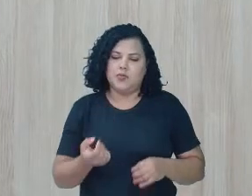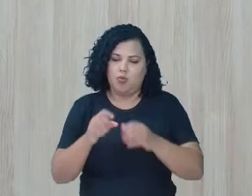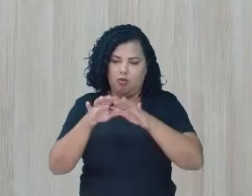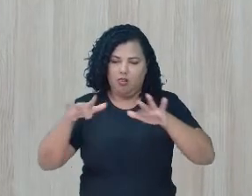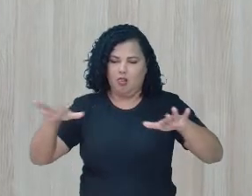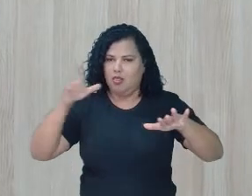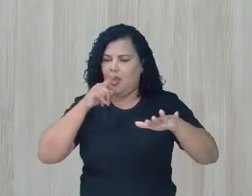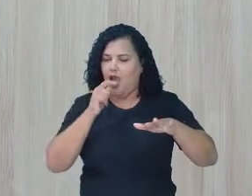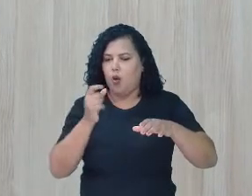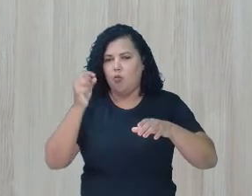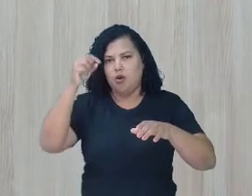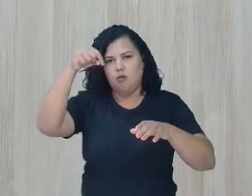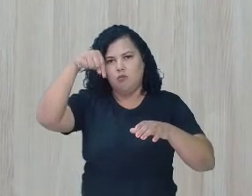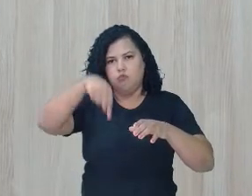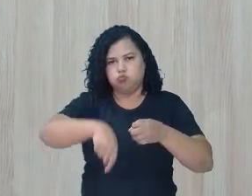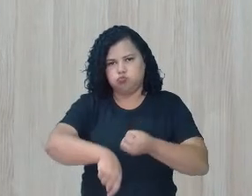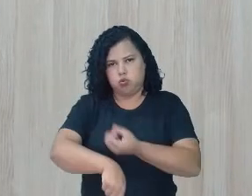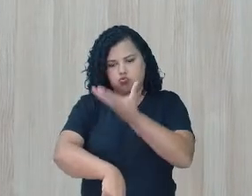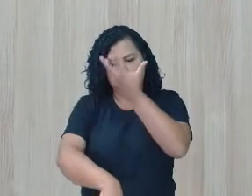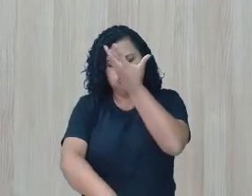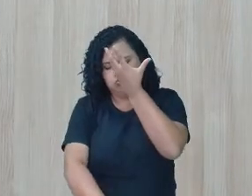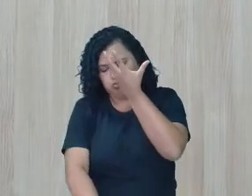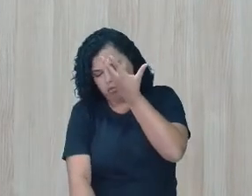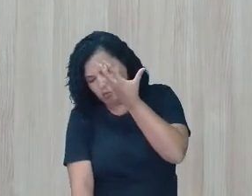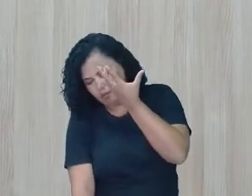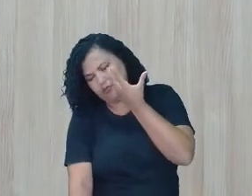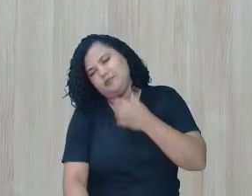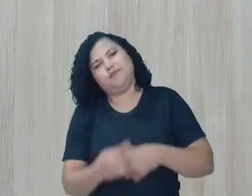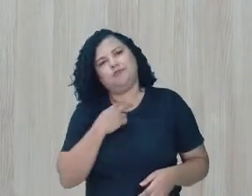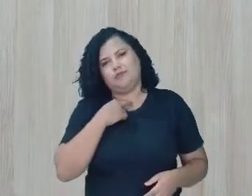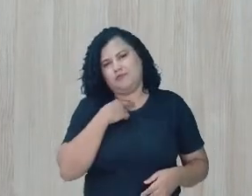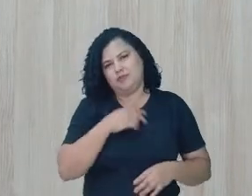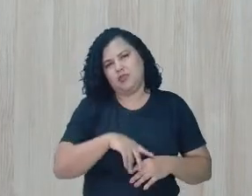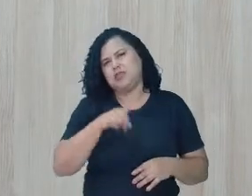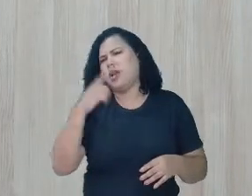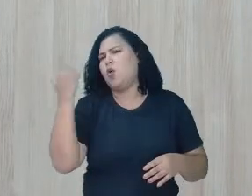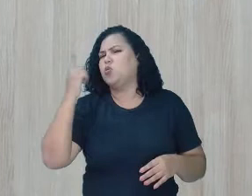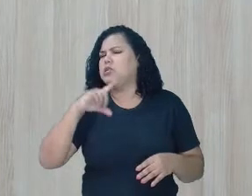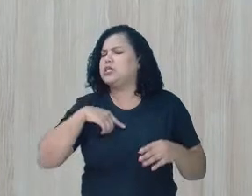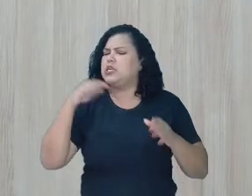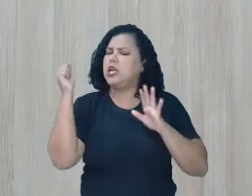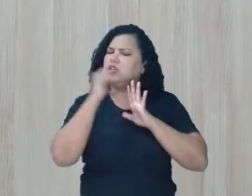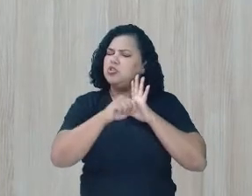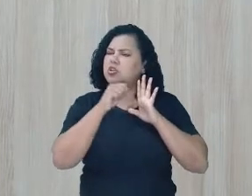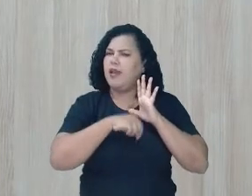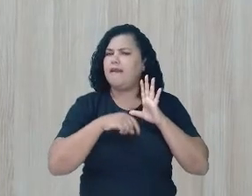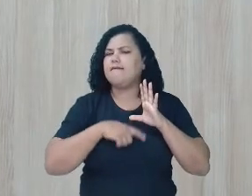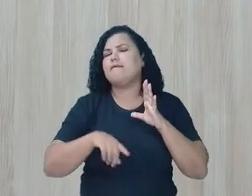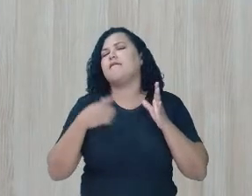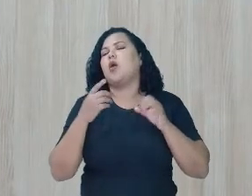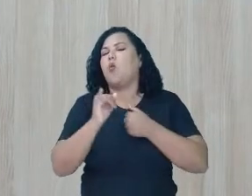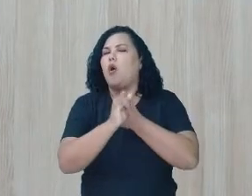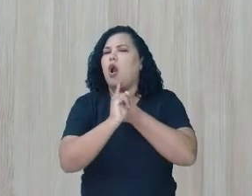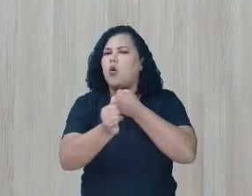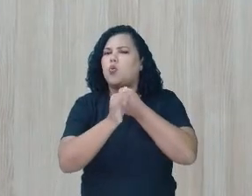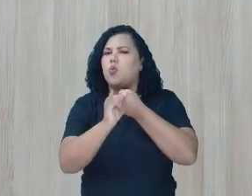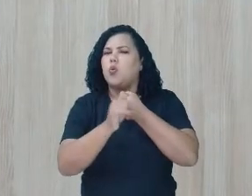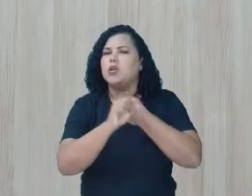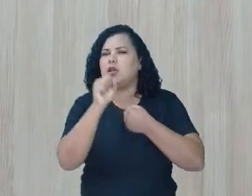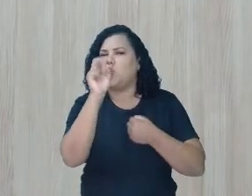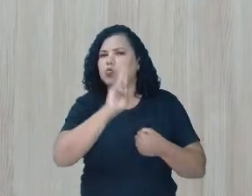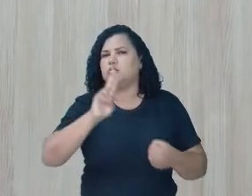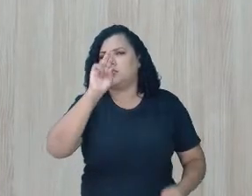água. E será que a gente conseguiria escrever uma crônica a partir desse fato, dessa